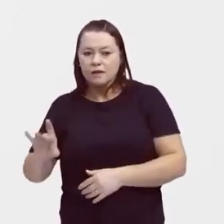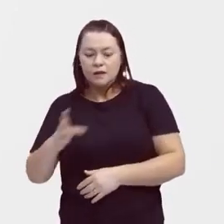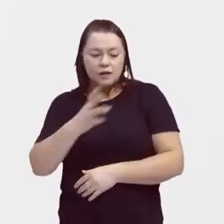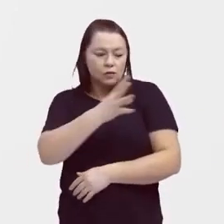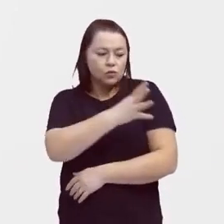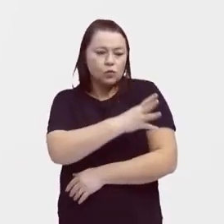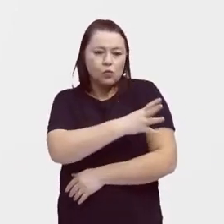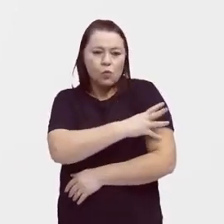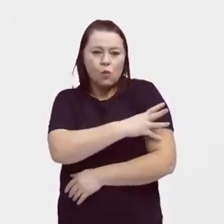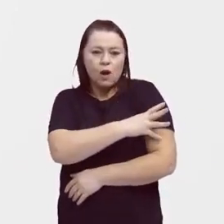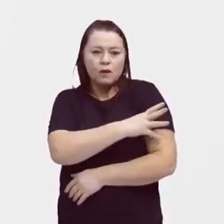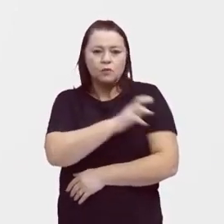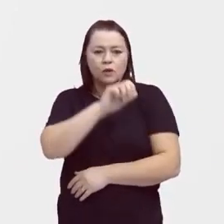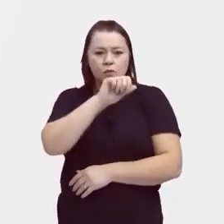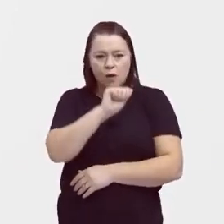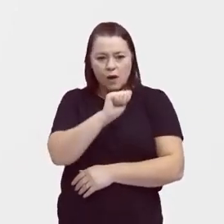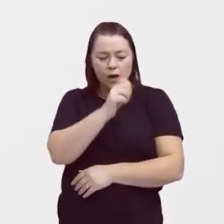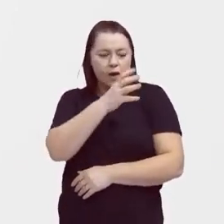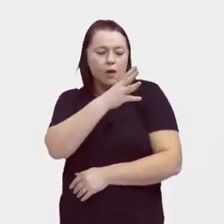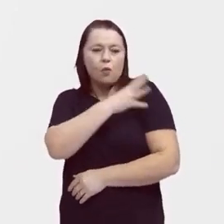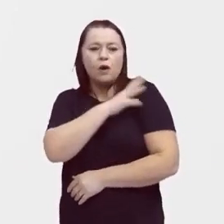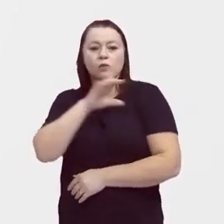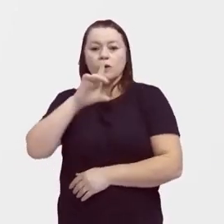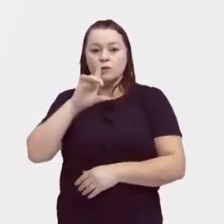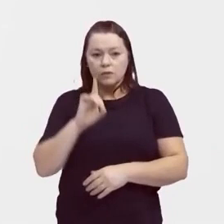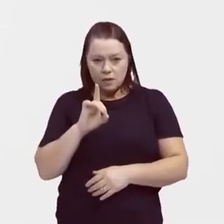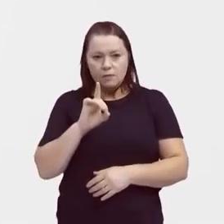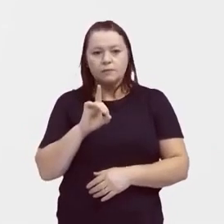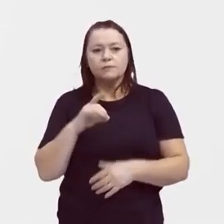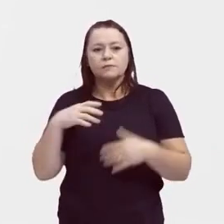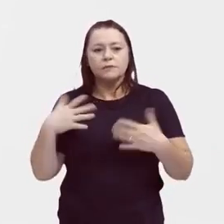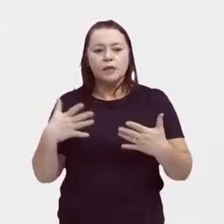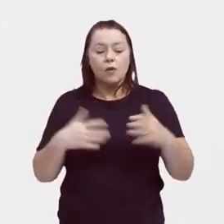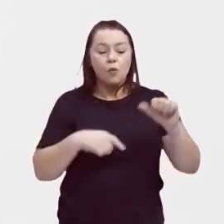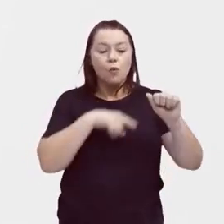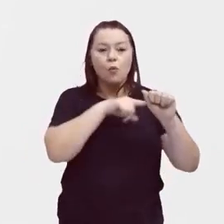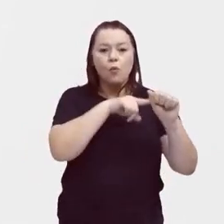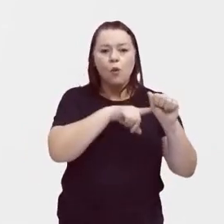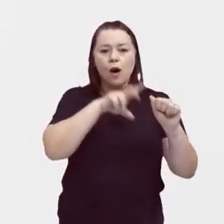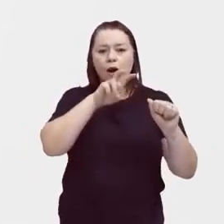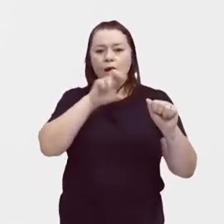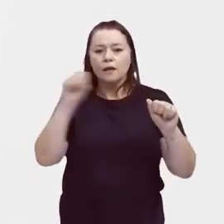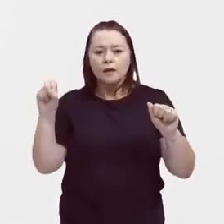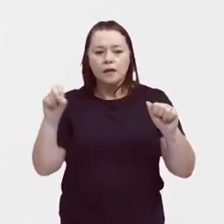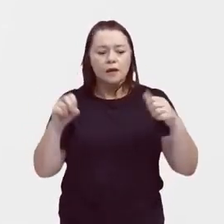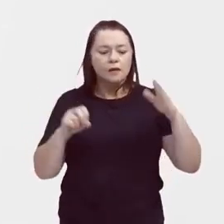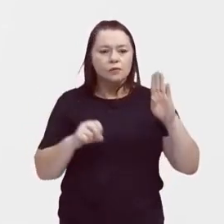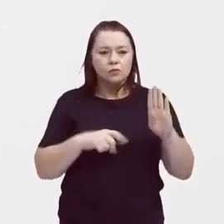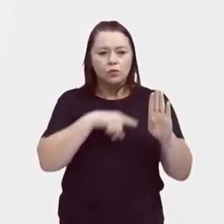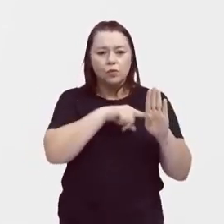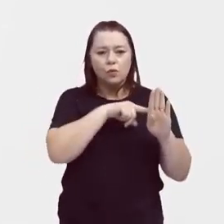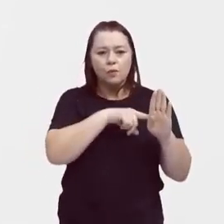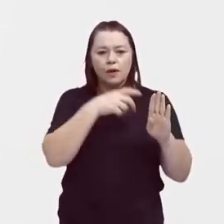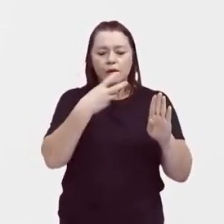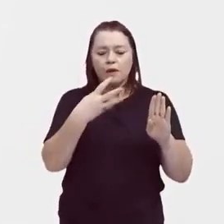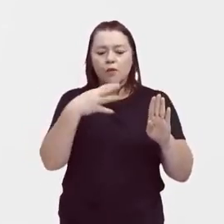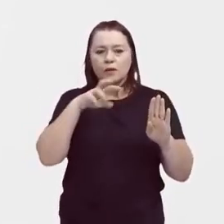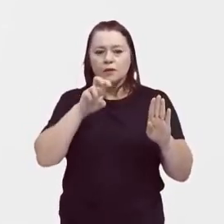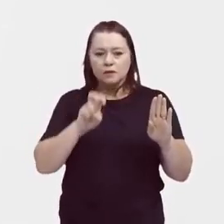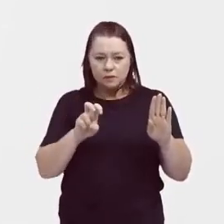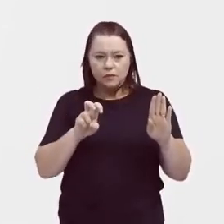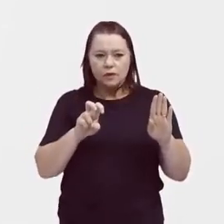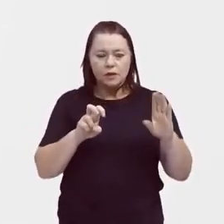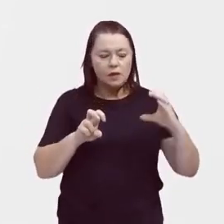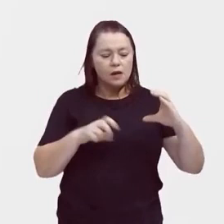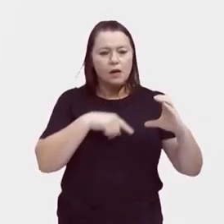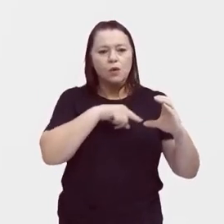D. Okay? Quarto ano A com R$500 de arrecadação, quarto ano B R$450 de arrecadação,